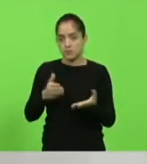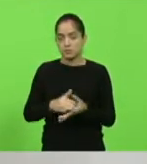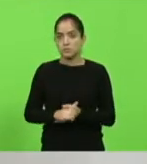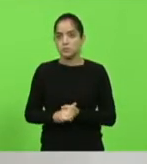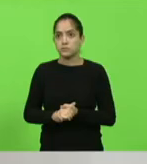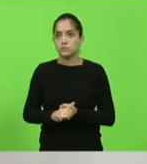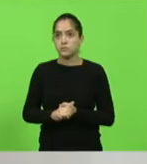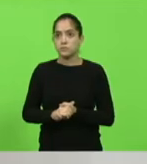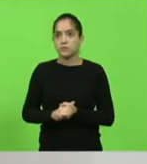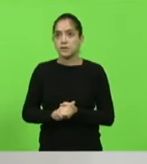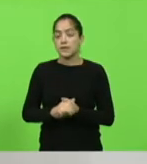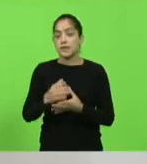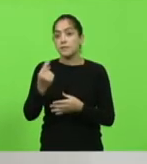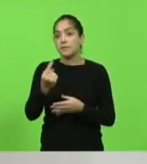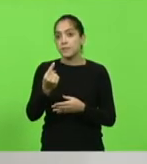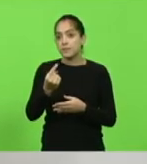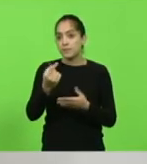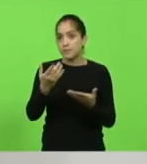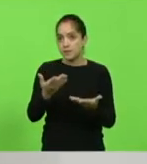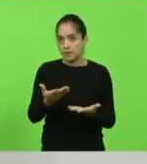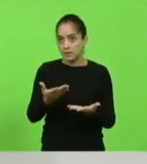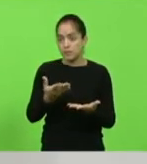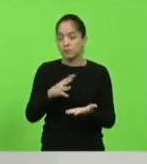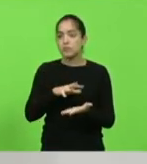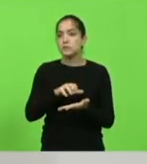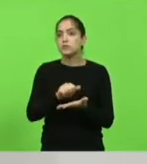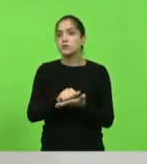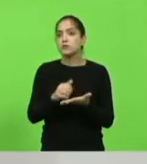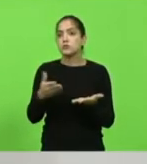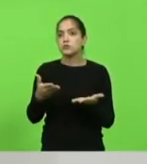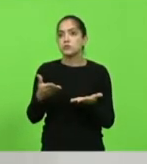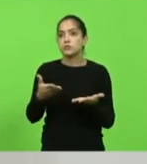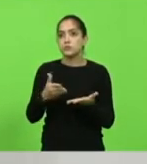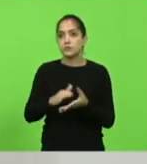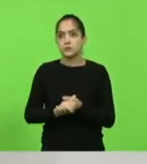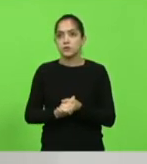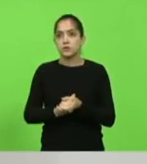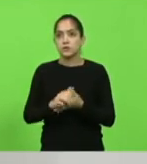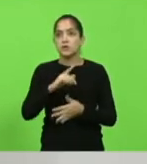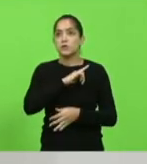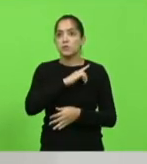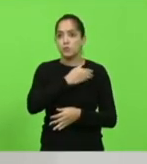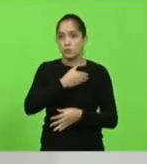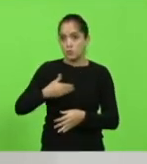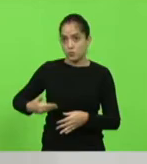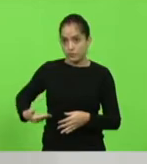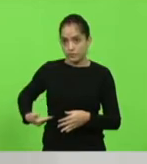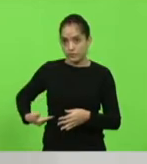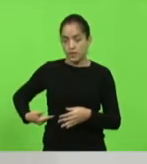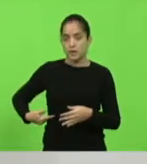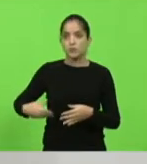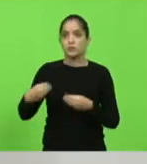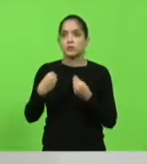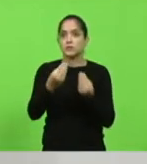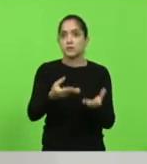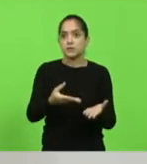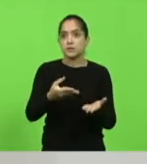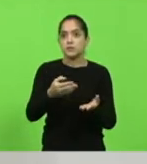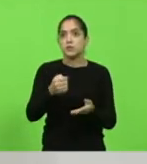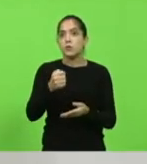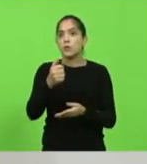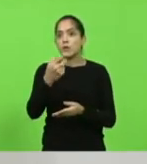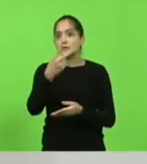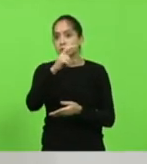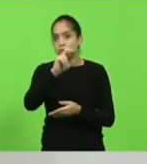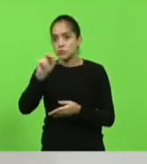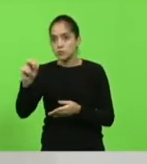é primeiramente queria fazer um registro hoje o Governo do Estado está entregando quase 200